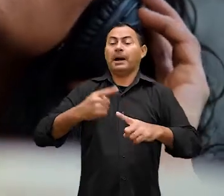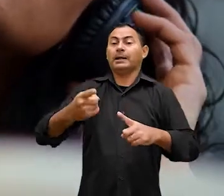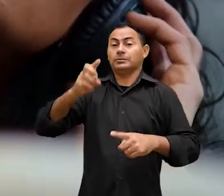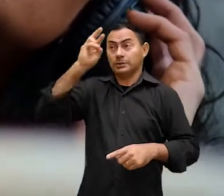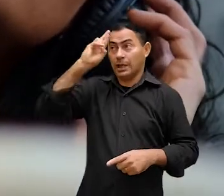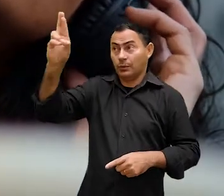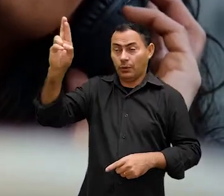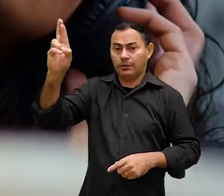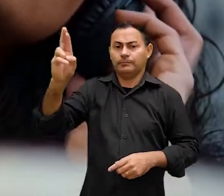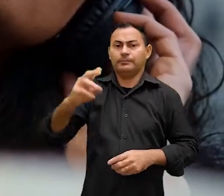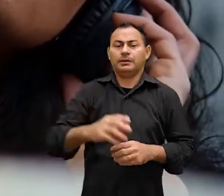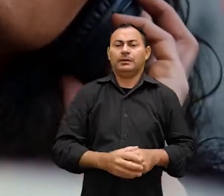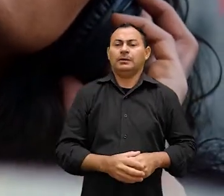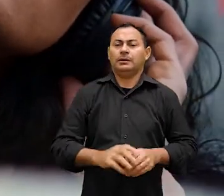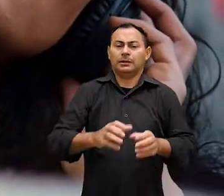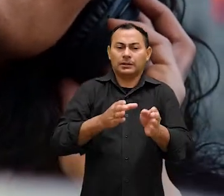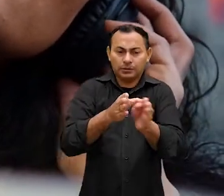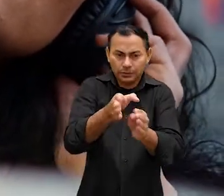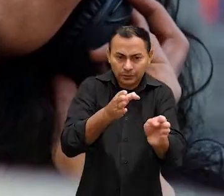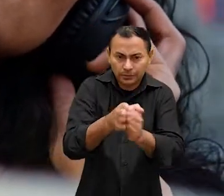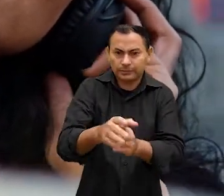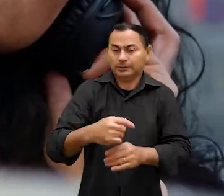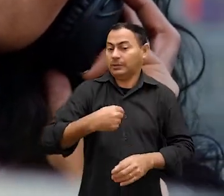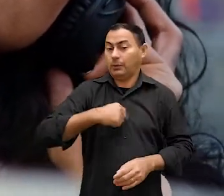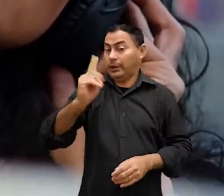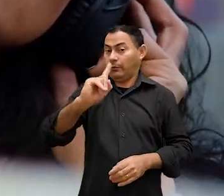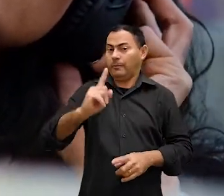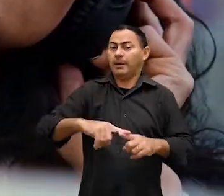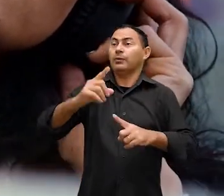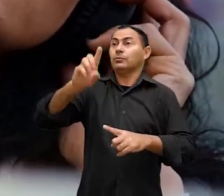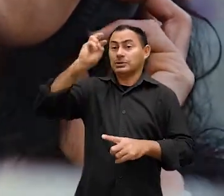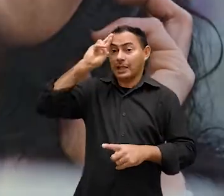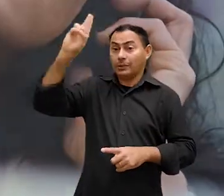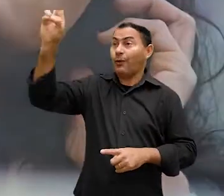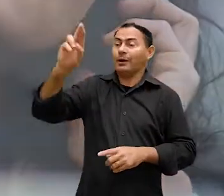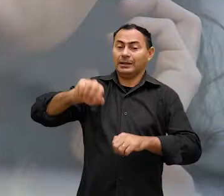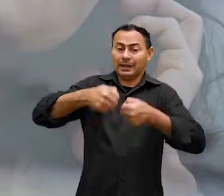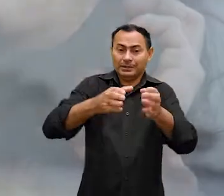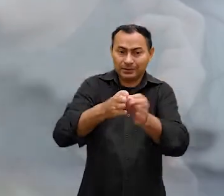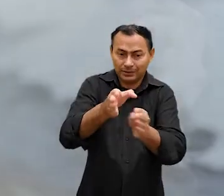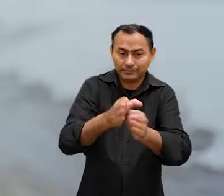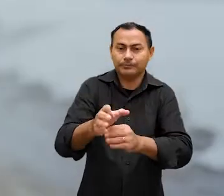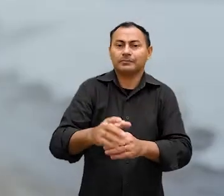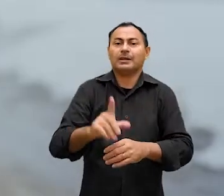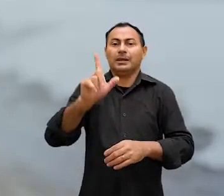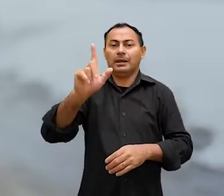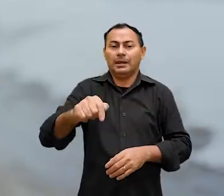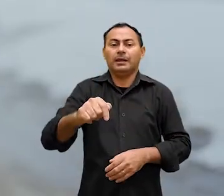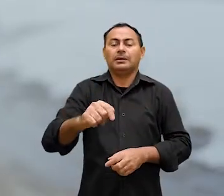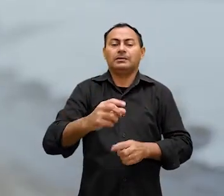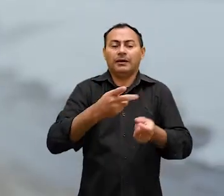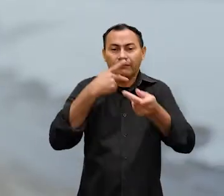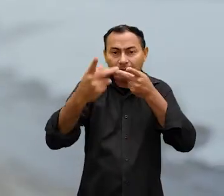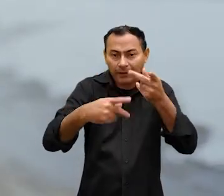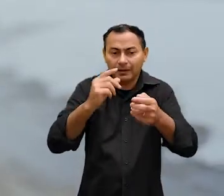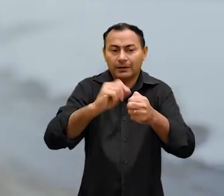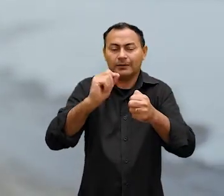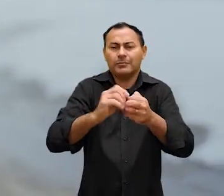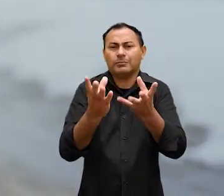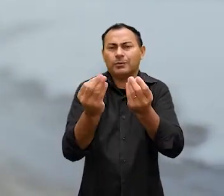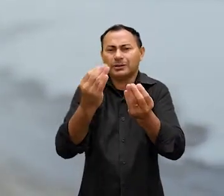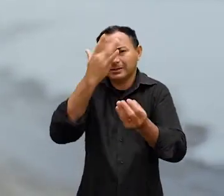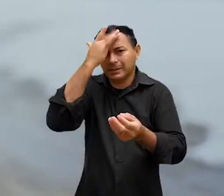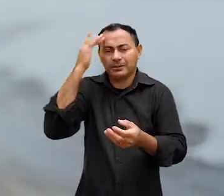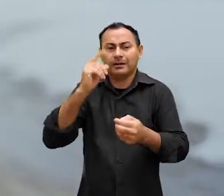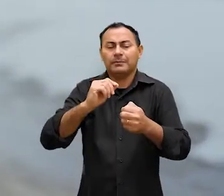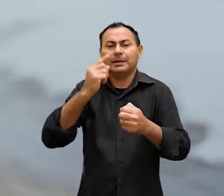Senhor. Dou este conselho. Não eu, mas o Senhor. Este comentário faz muitas pessoas